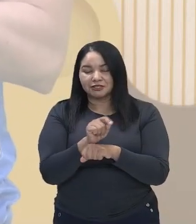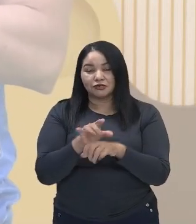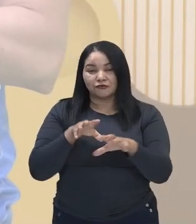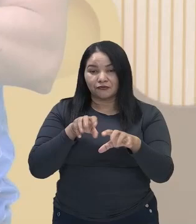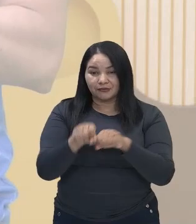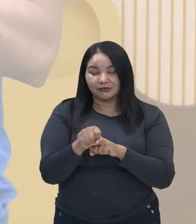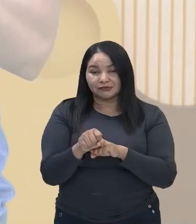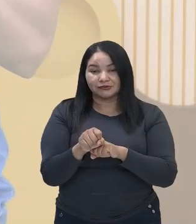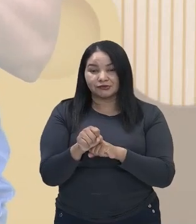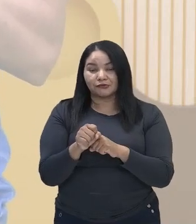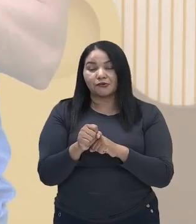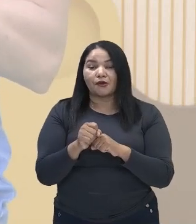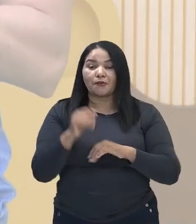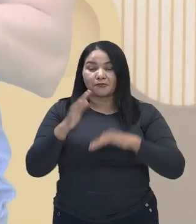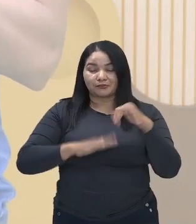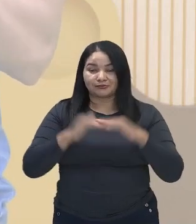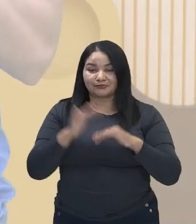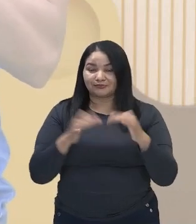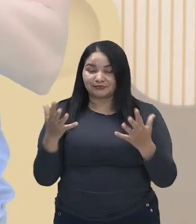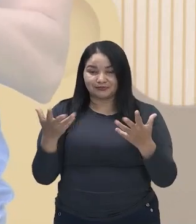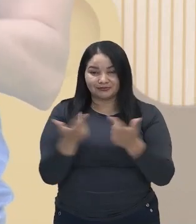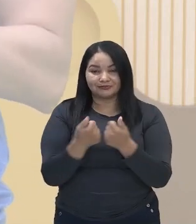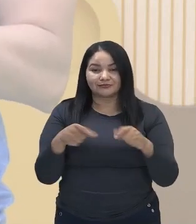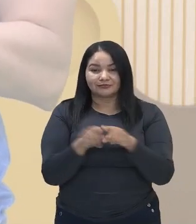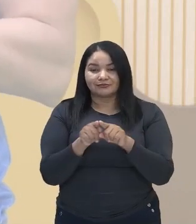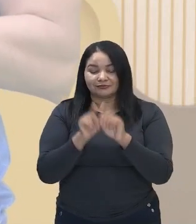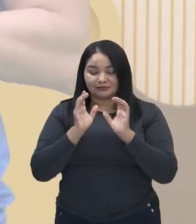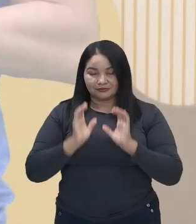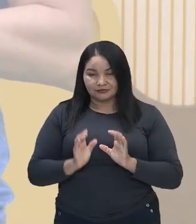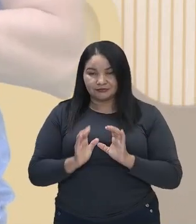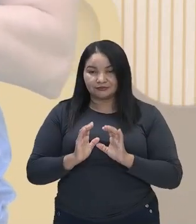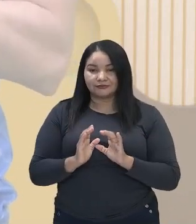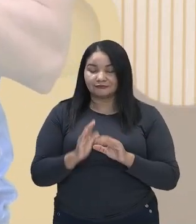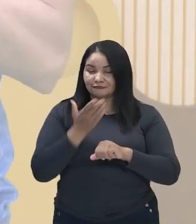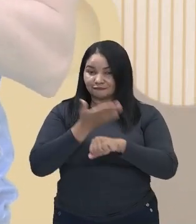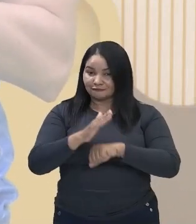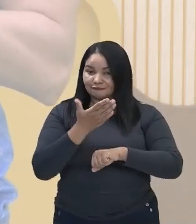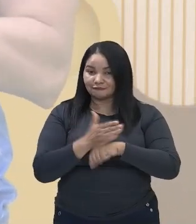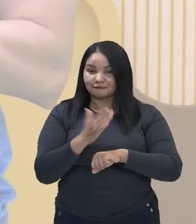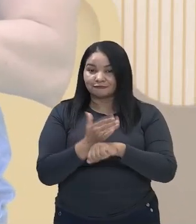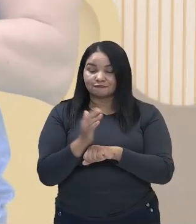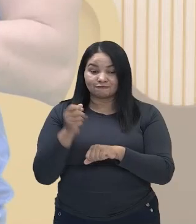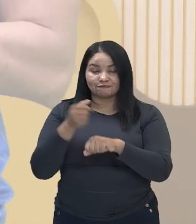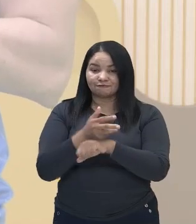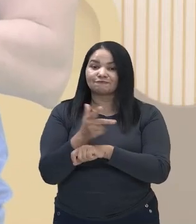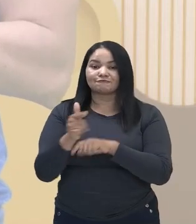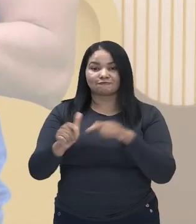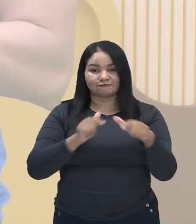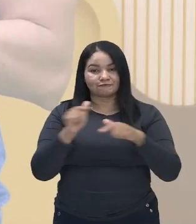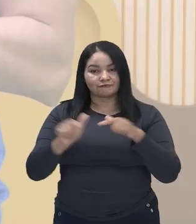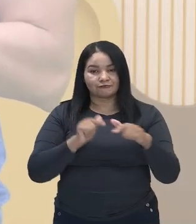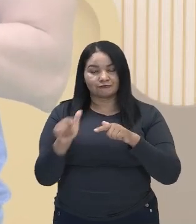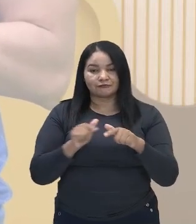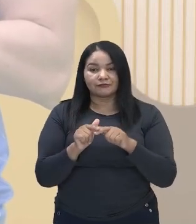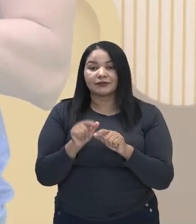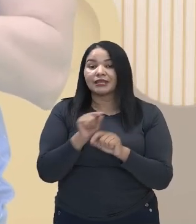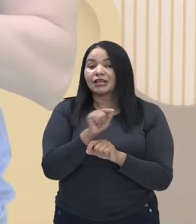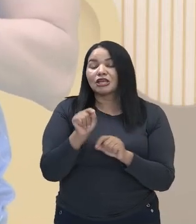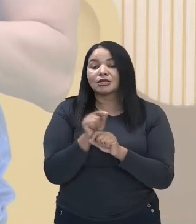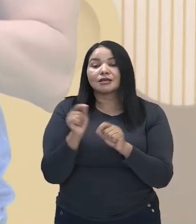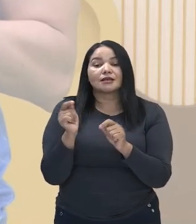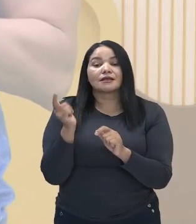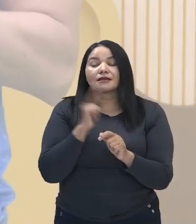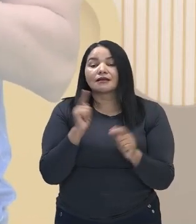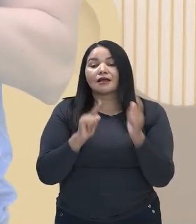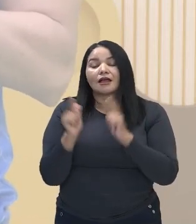profissionais qualificados e cidadãos mais preparados ali para o mercado de trabalho. Quem ganha com isso, professor?